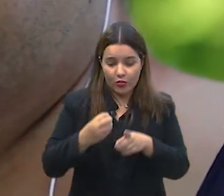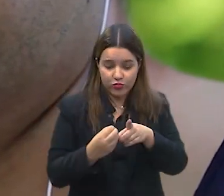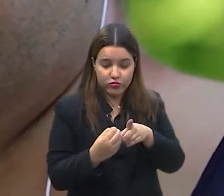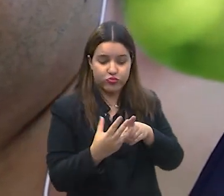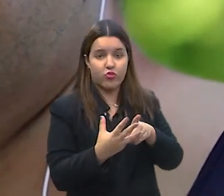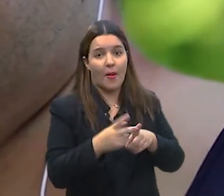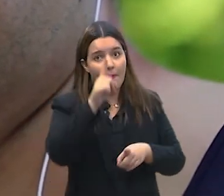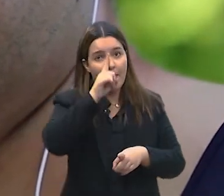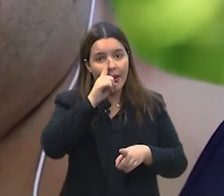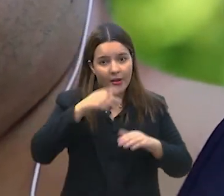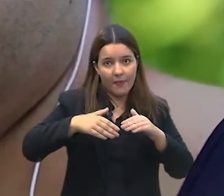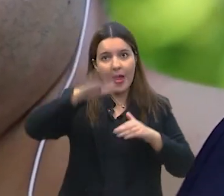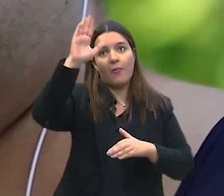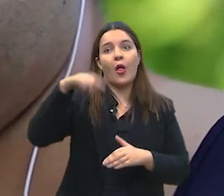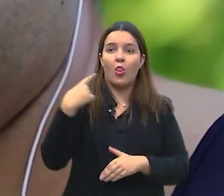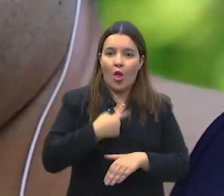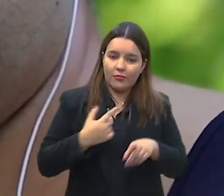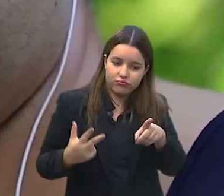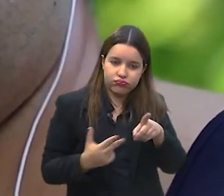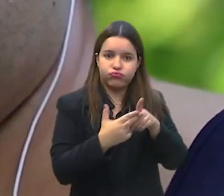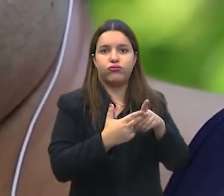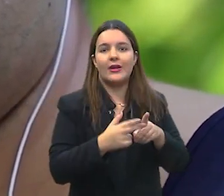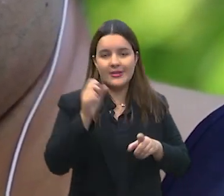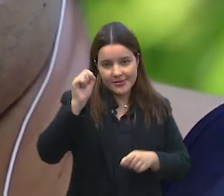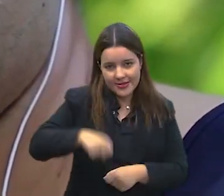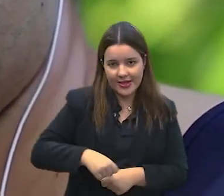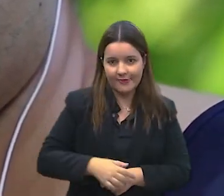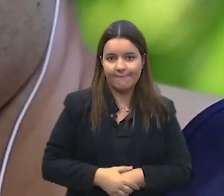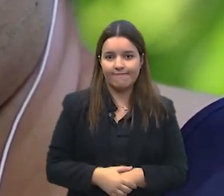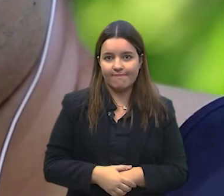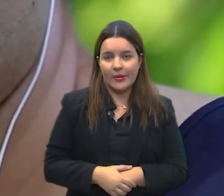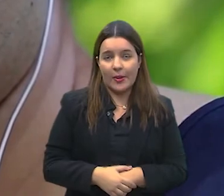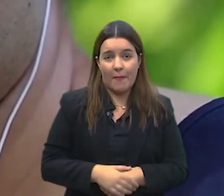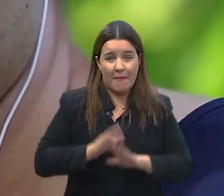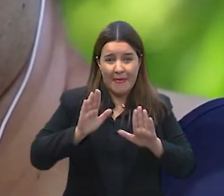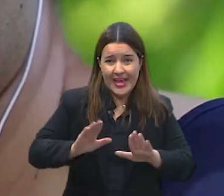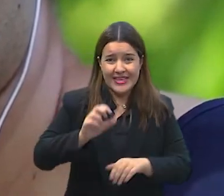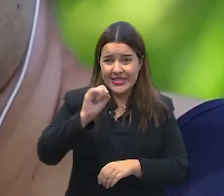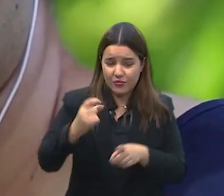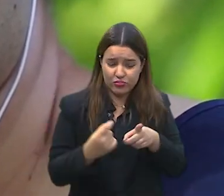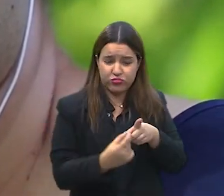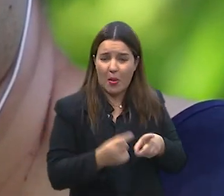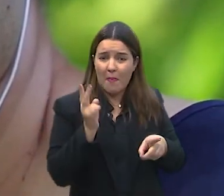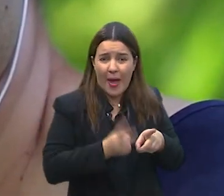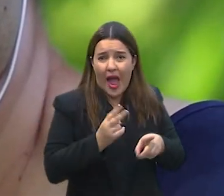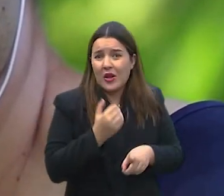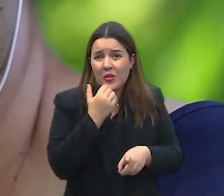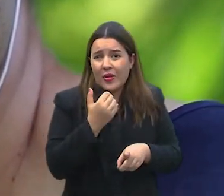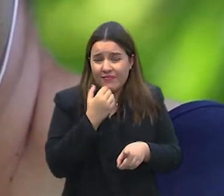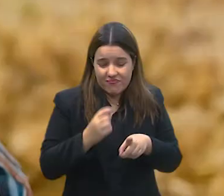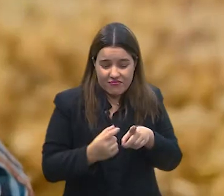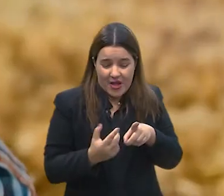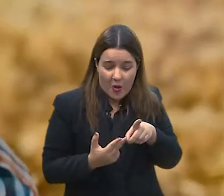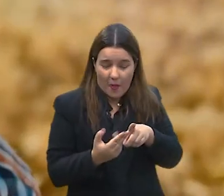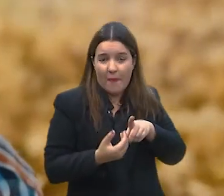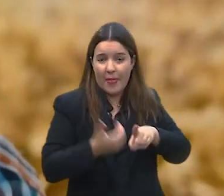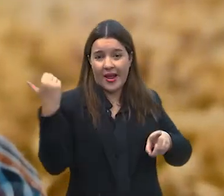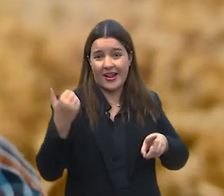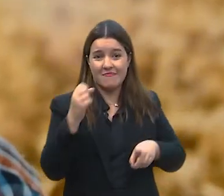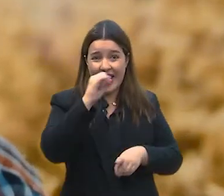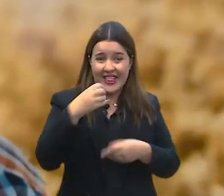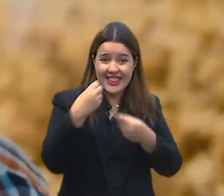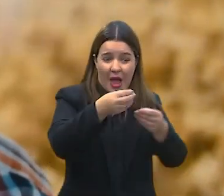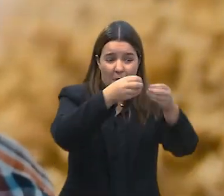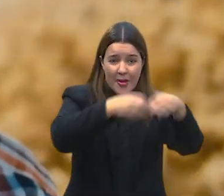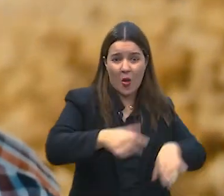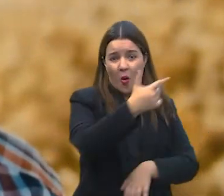agressivo, aí então nós fazemos uma intervenção ainda curativa, tá? e com muito mais segurança e com uma indicação muito mais